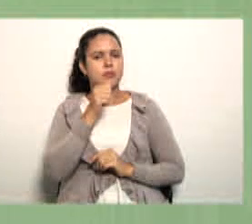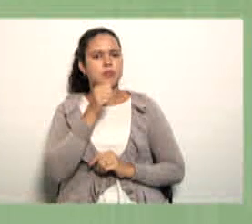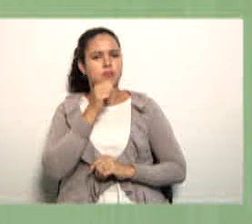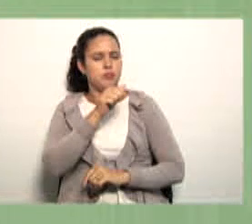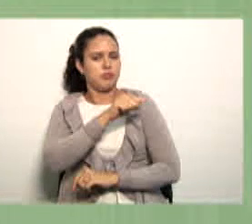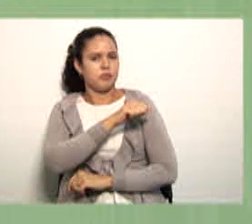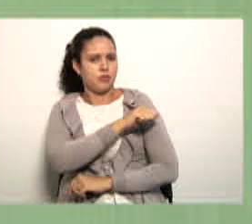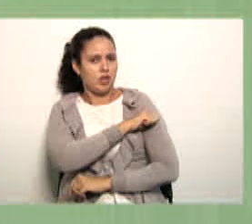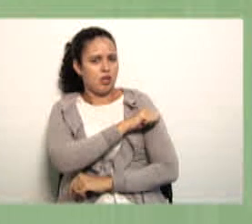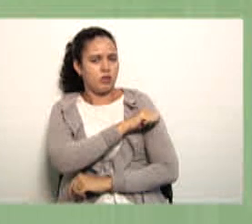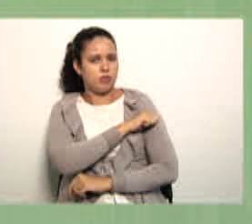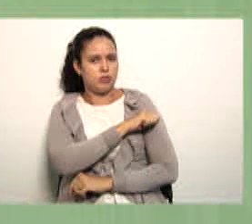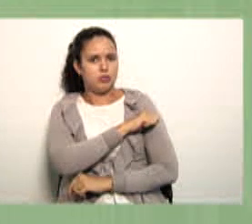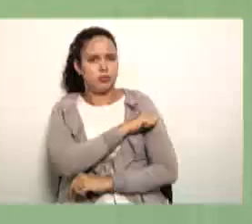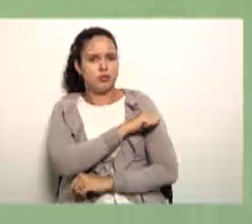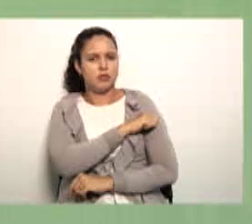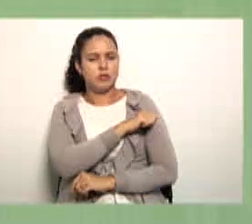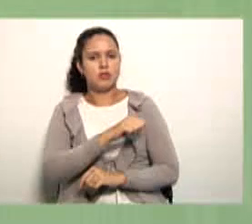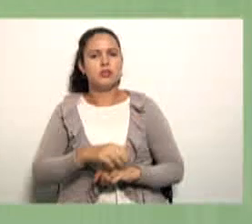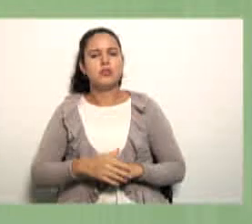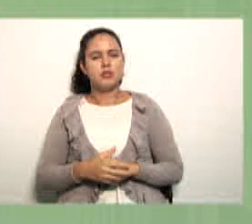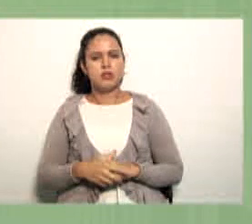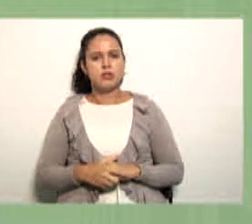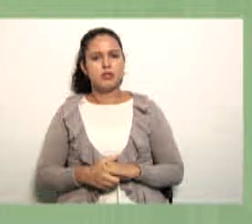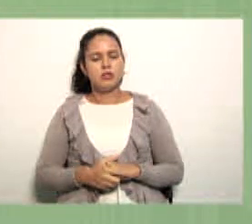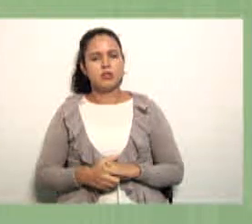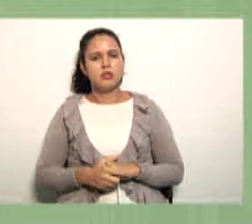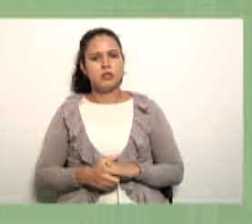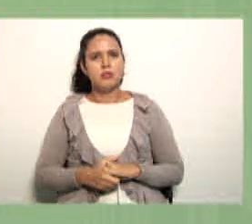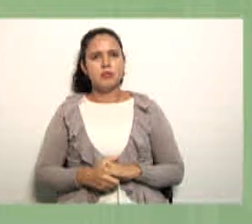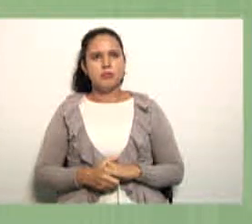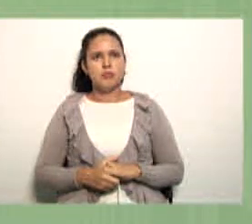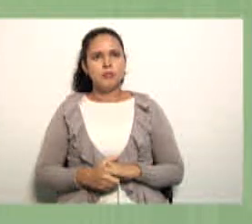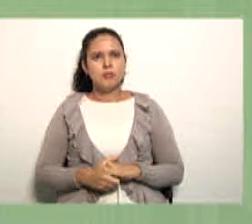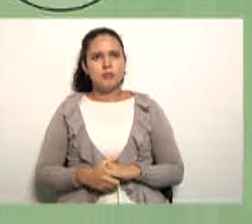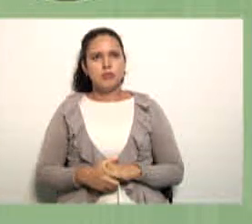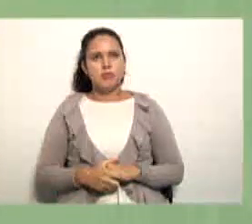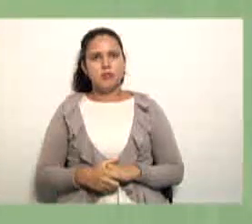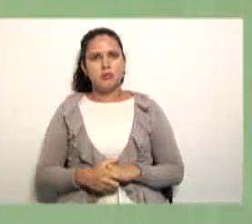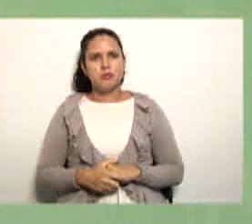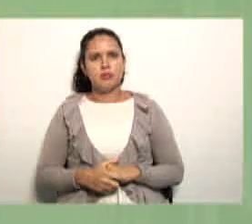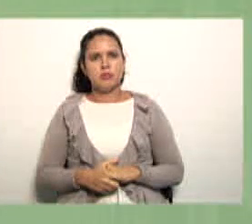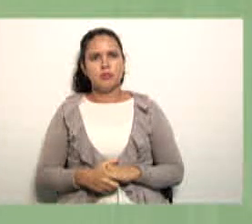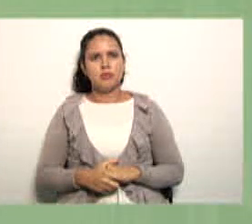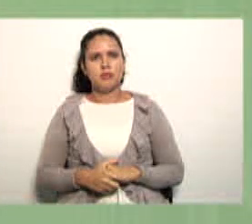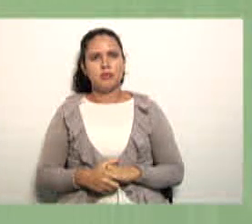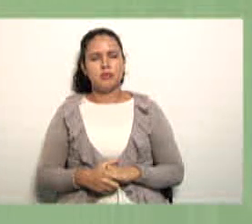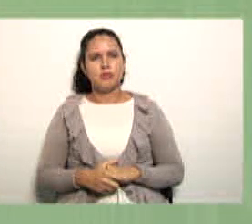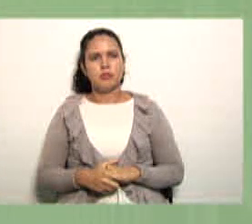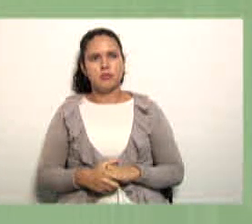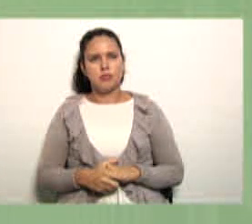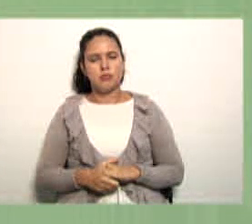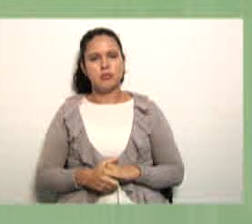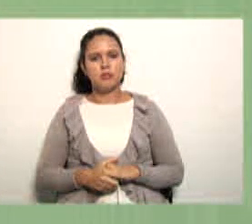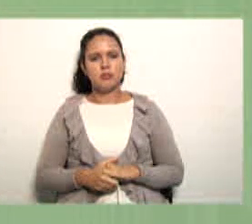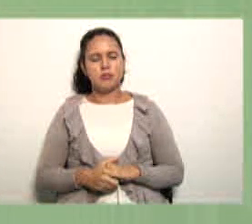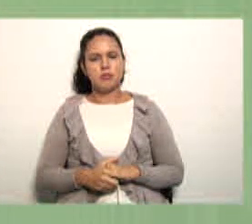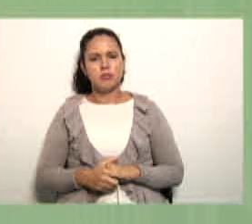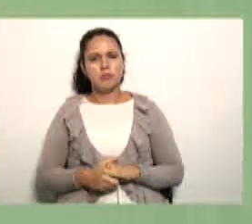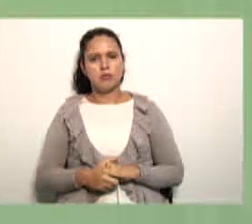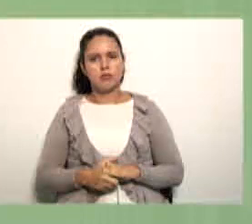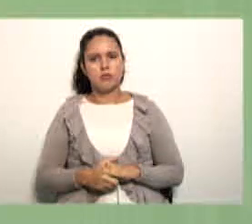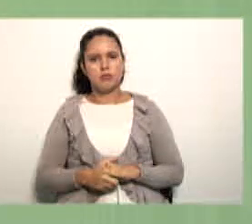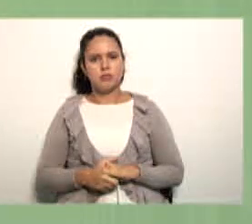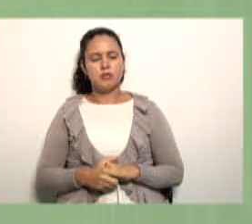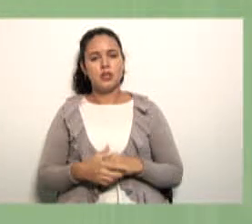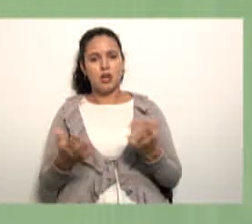dando um probleminha Vamos aqui responder, na sim. lousa, né? Sim. Eu vou apagar aqui, a lousa parece que está aparecendo risco em cima de risco. Eu vou apagar aqui só para a gente